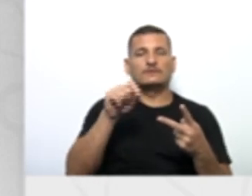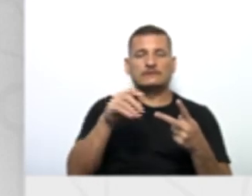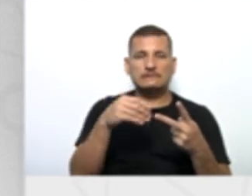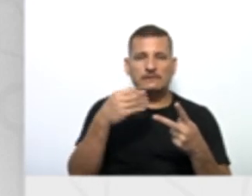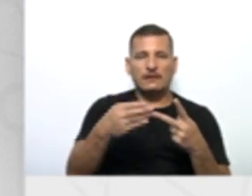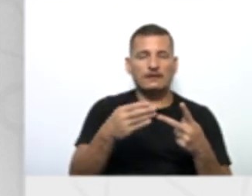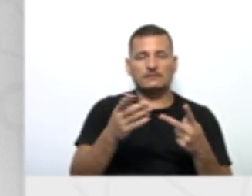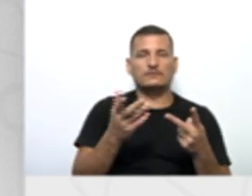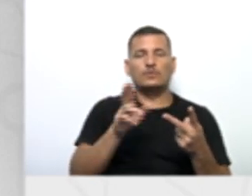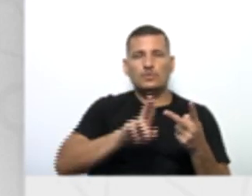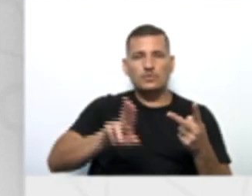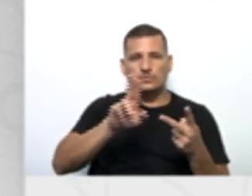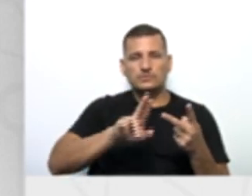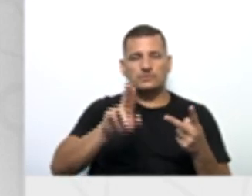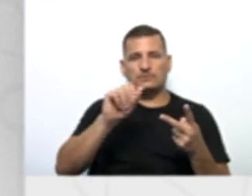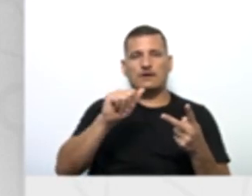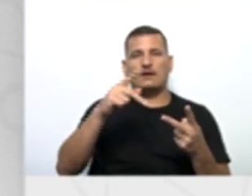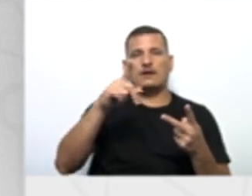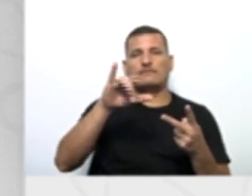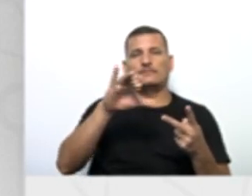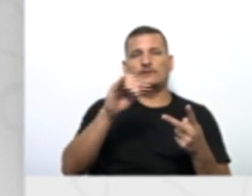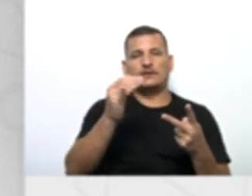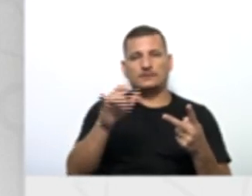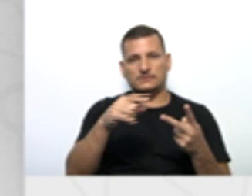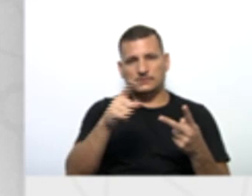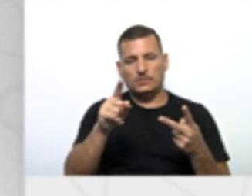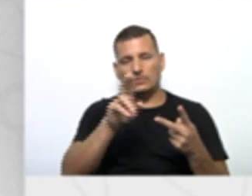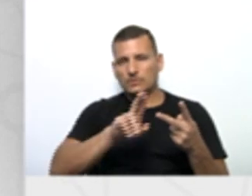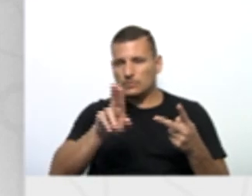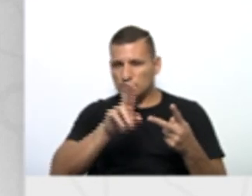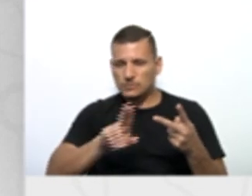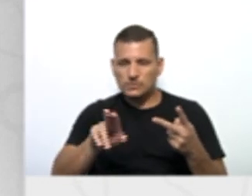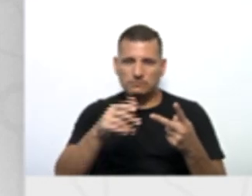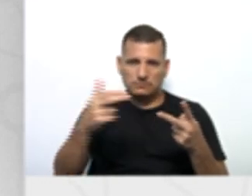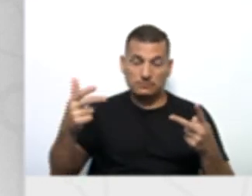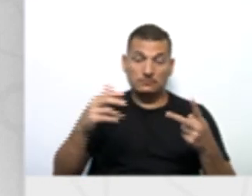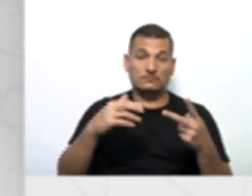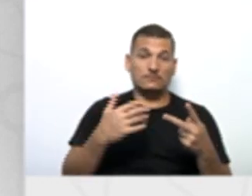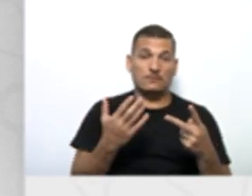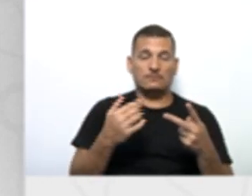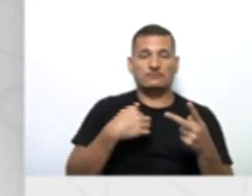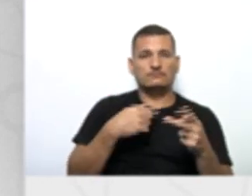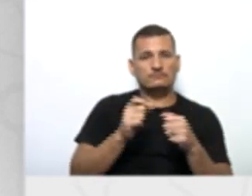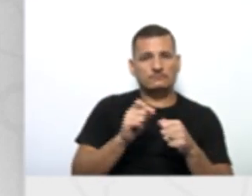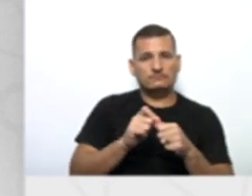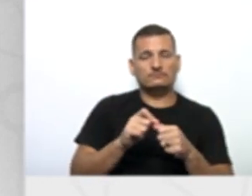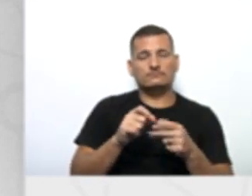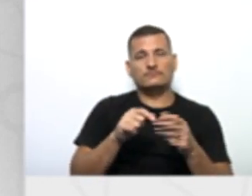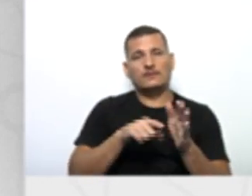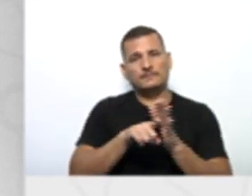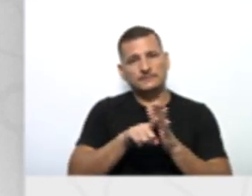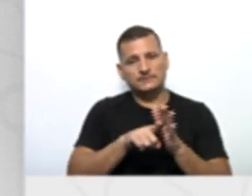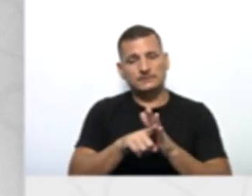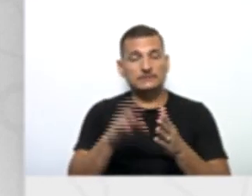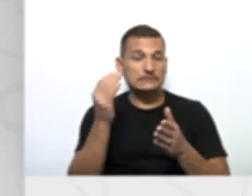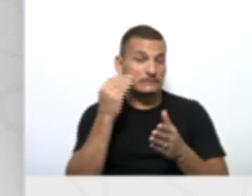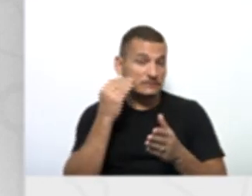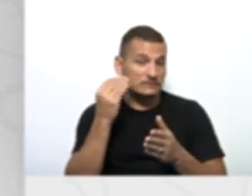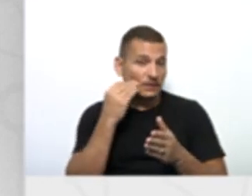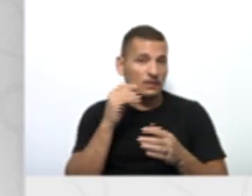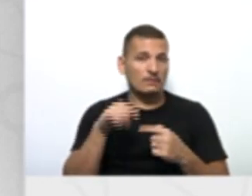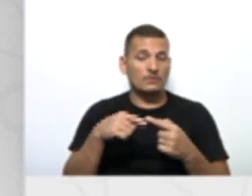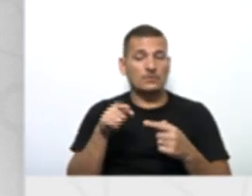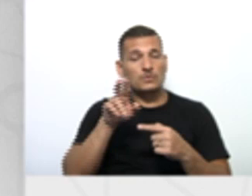aplicações para aquele objeto da minha pesquisa. Então, eu vou fazer uma pesquisa-ação, eu vou testar e atuar com